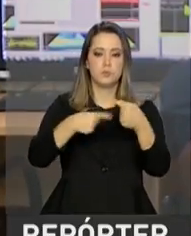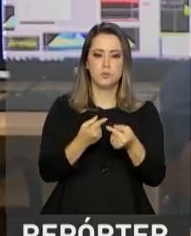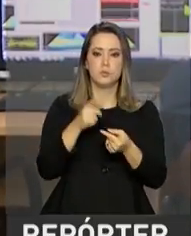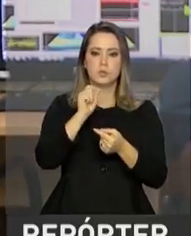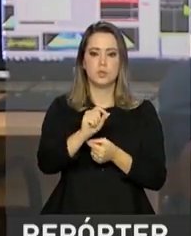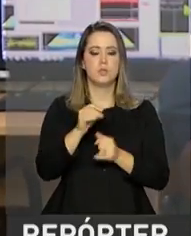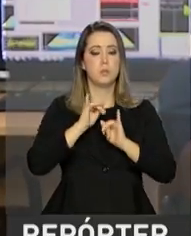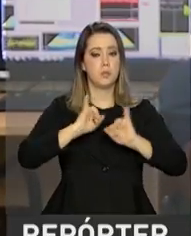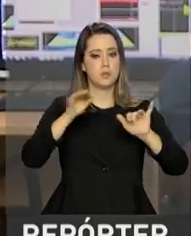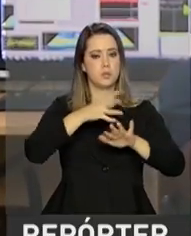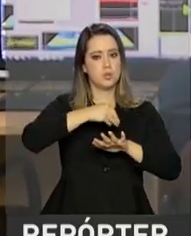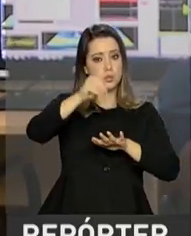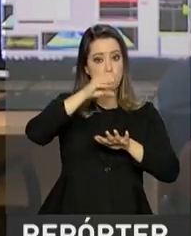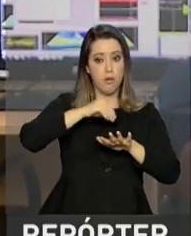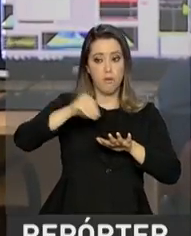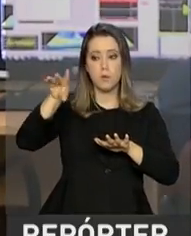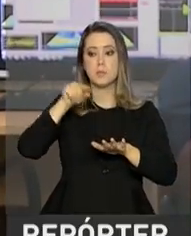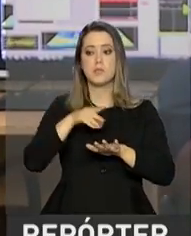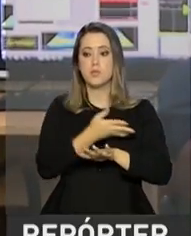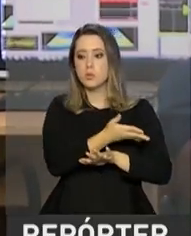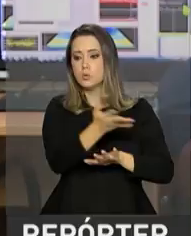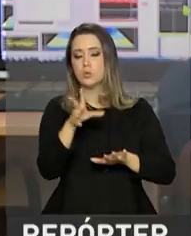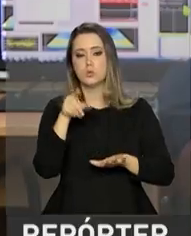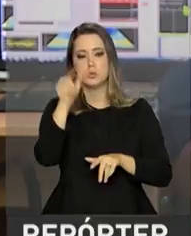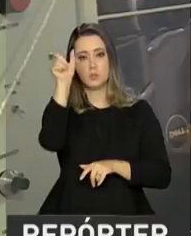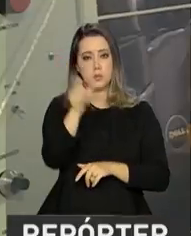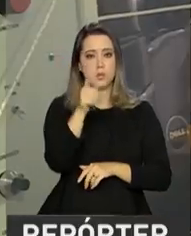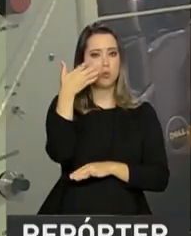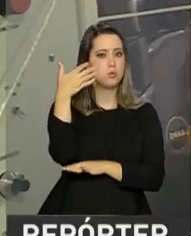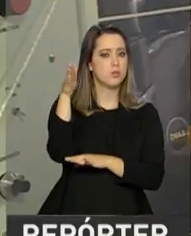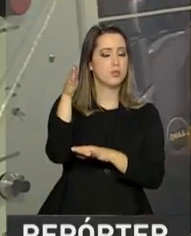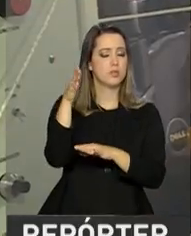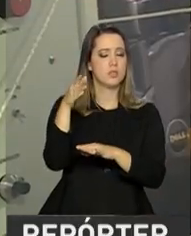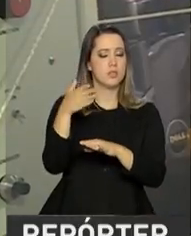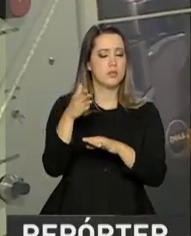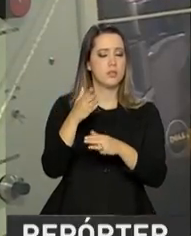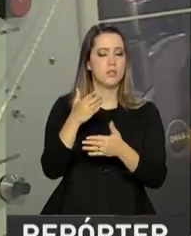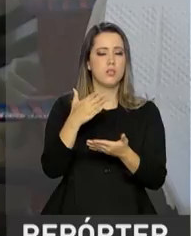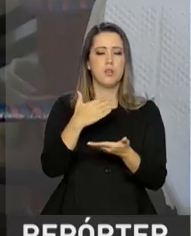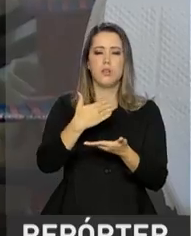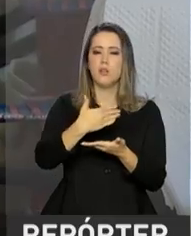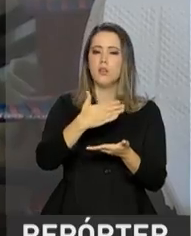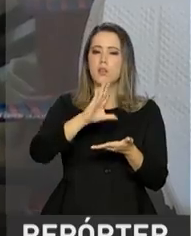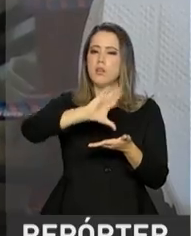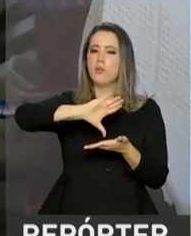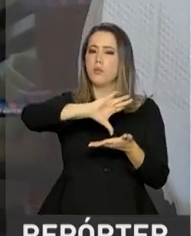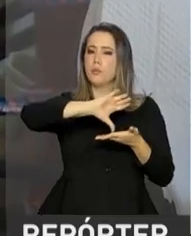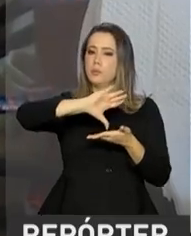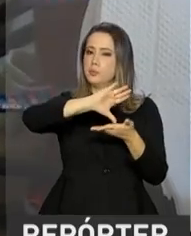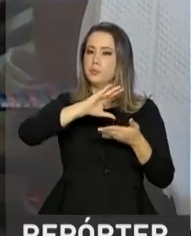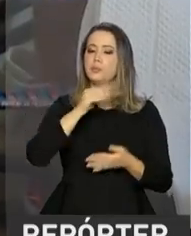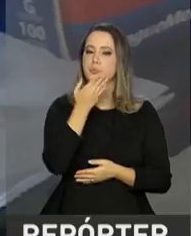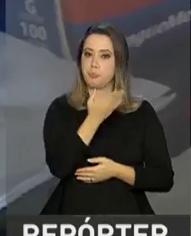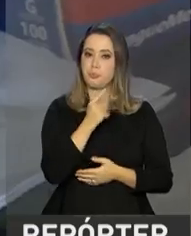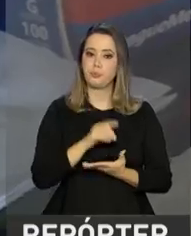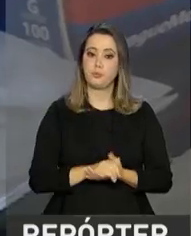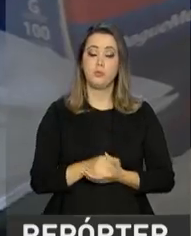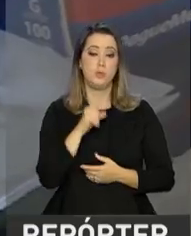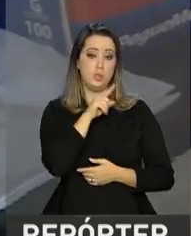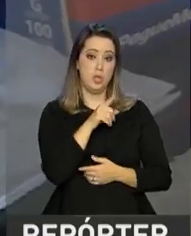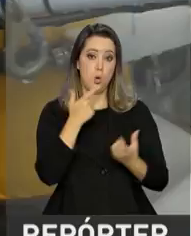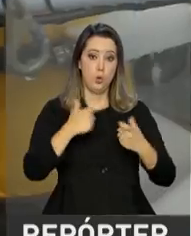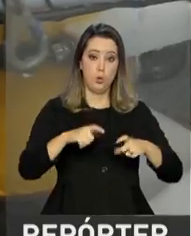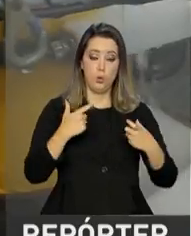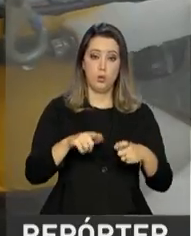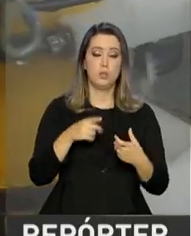posteriormente é publicado numa carta náutica que atende a todos os navegantes. Já o laboratório molhado é responsável pela análise das amostras